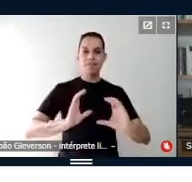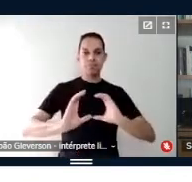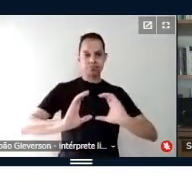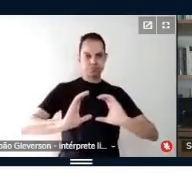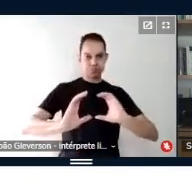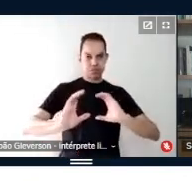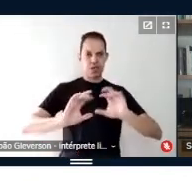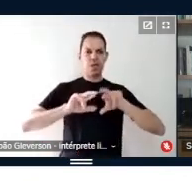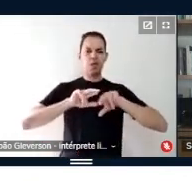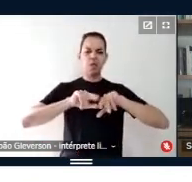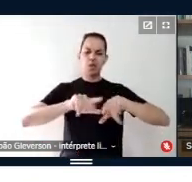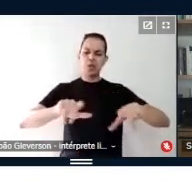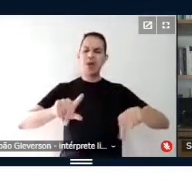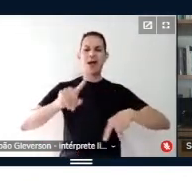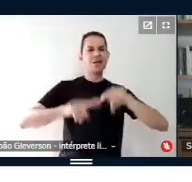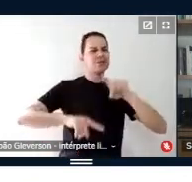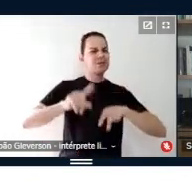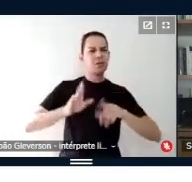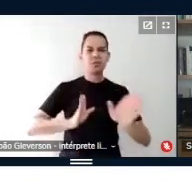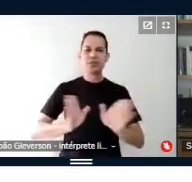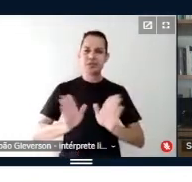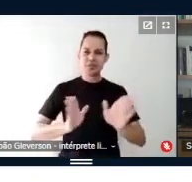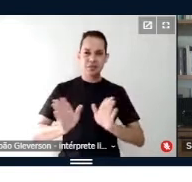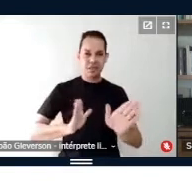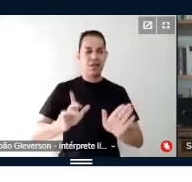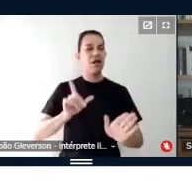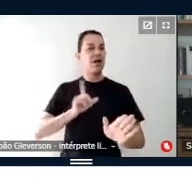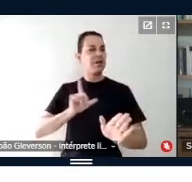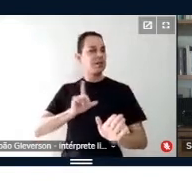tantos outros recursos de acessibilidade que existem.